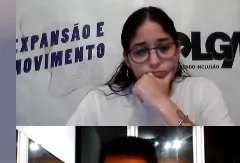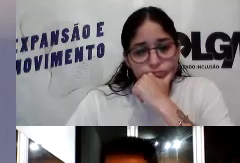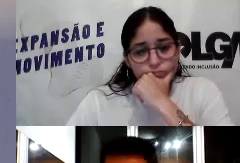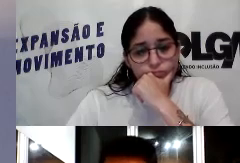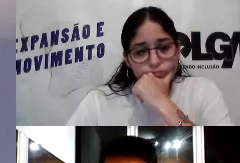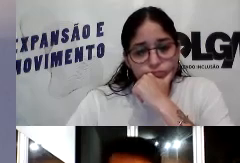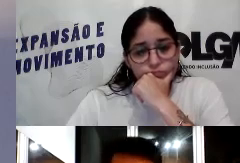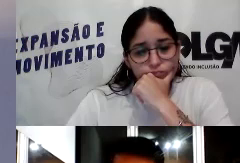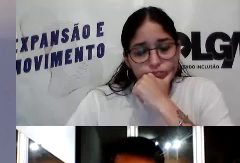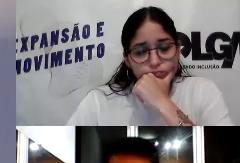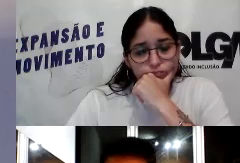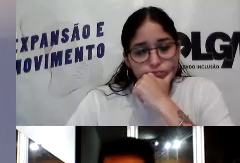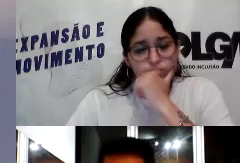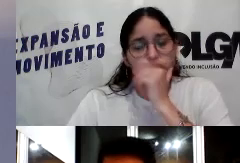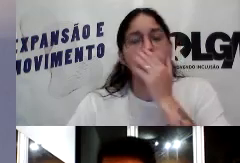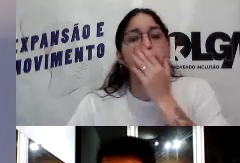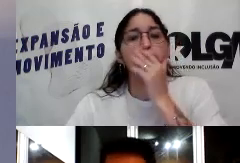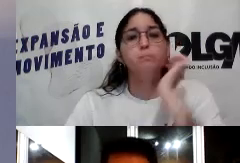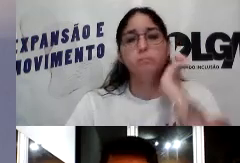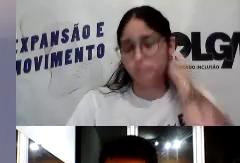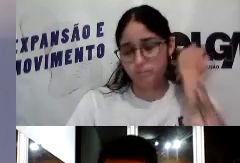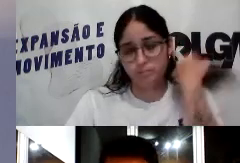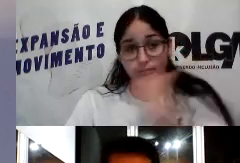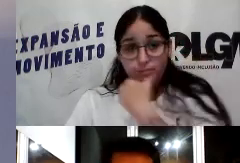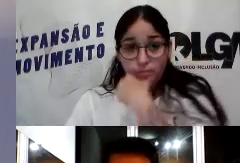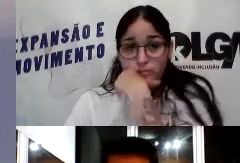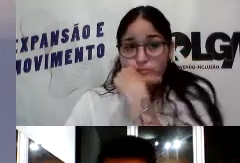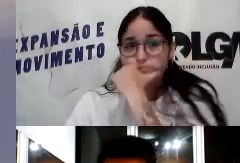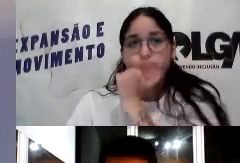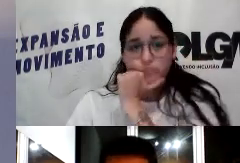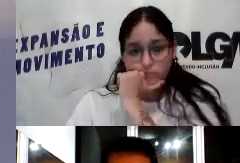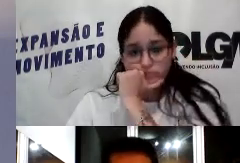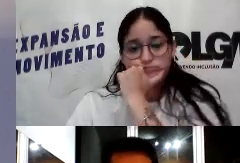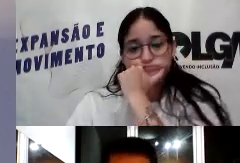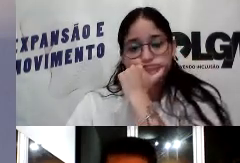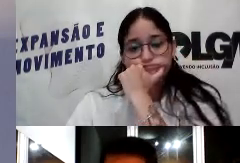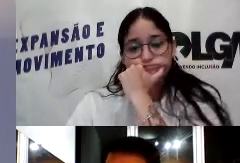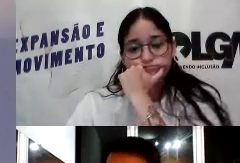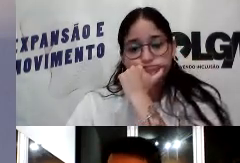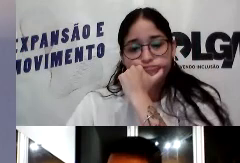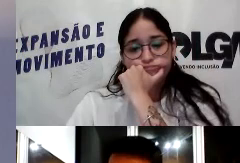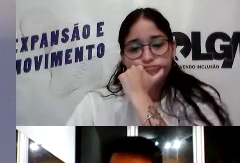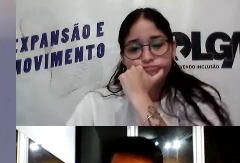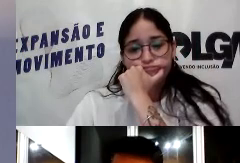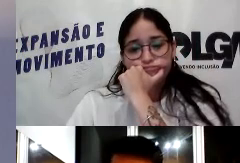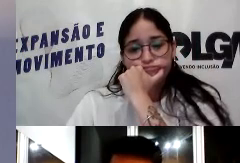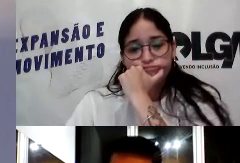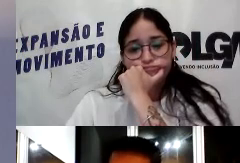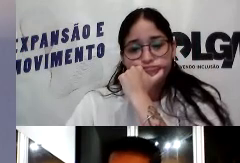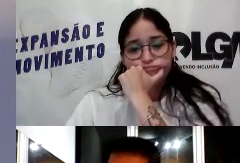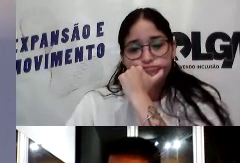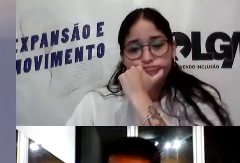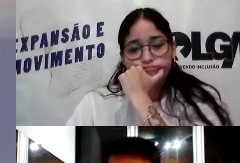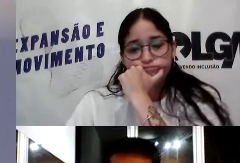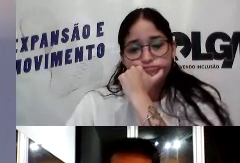físico, sem antes ir para o colo materno, ir para o peito ali da mãe, para aquele momento inicial que a gente chama de